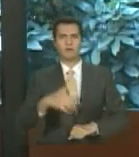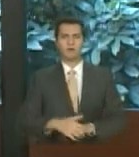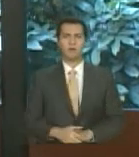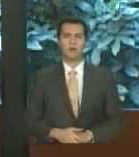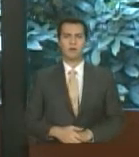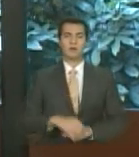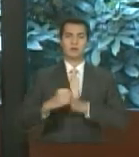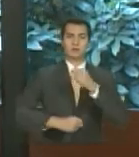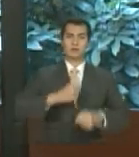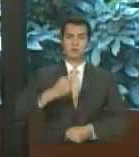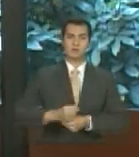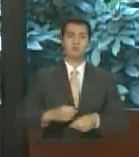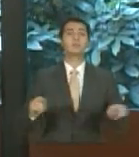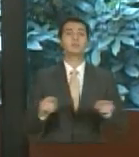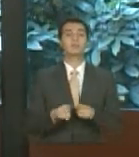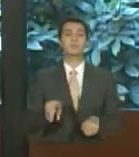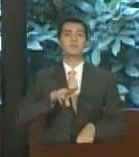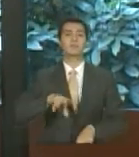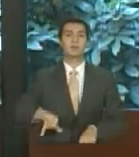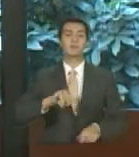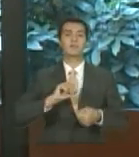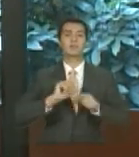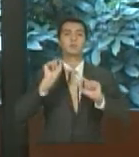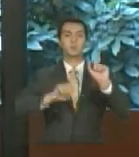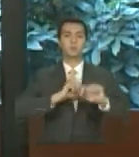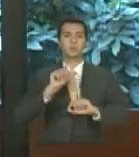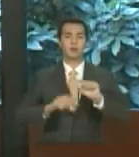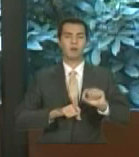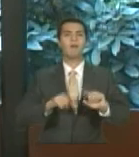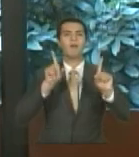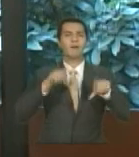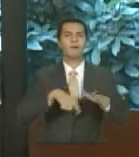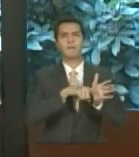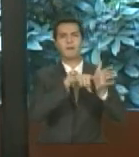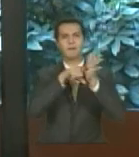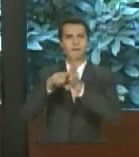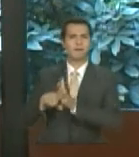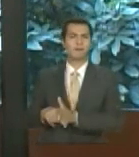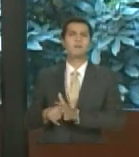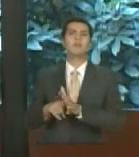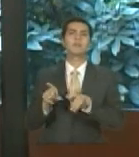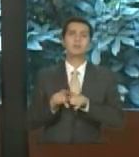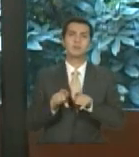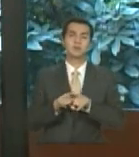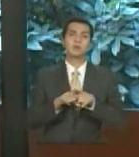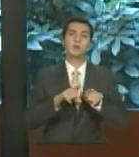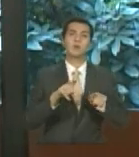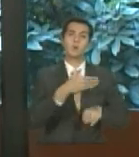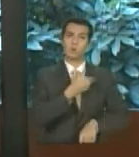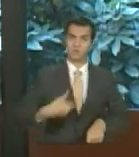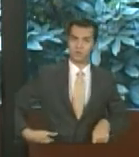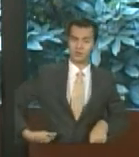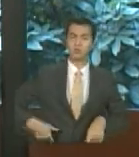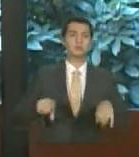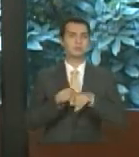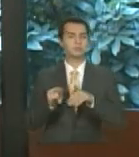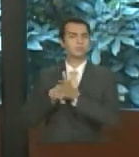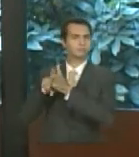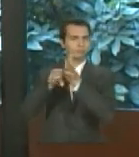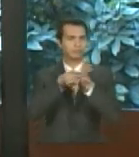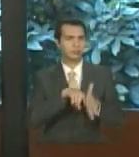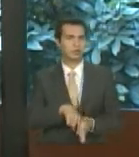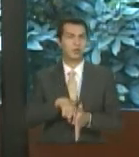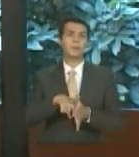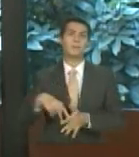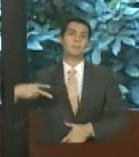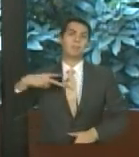ter a oportunidade de ter um retrato fiel da rede não governamental. Essa ação inédita